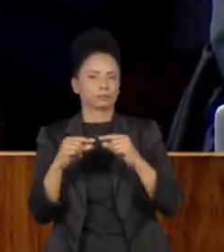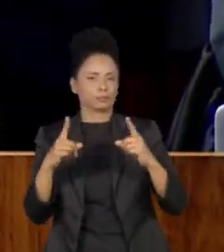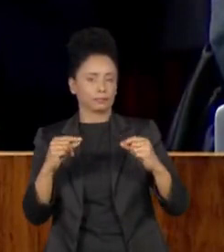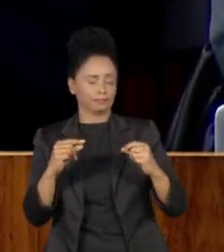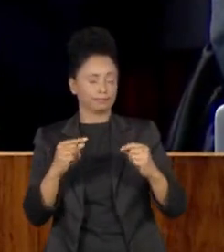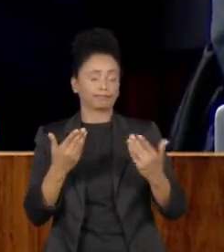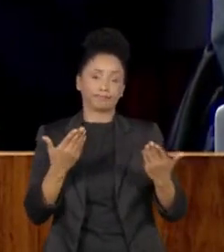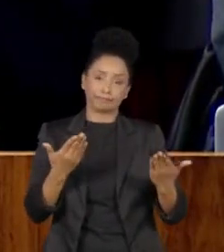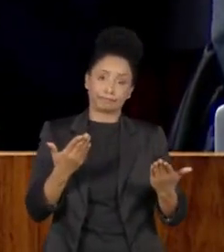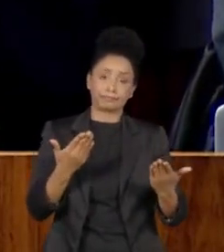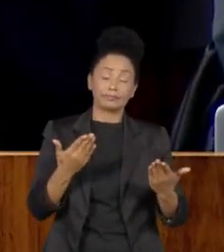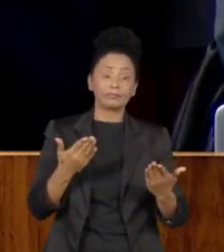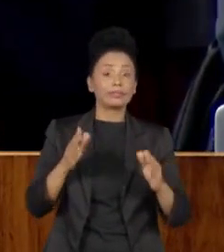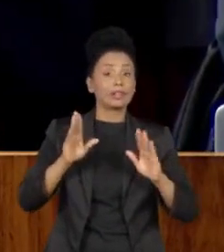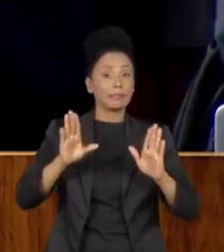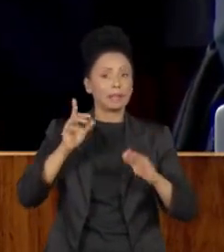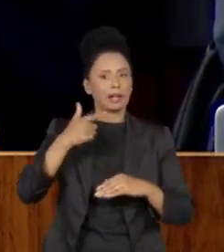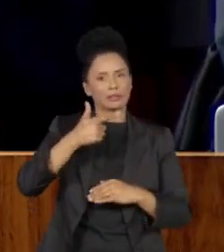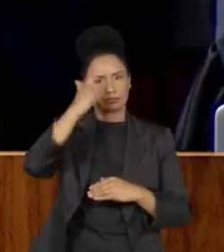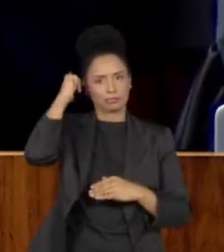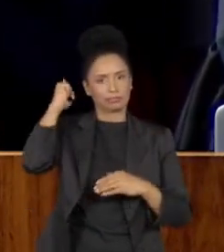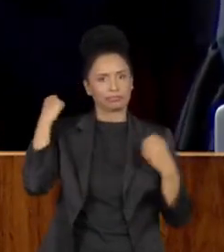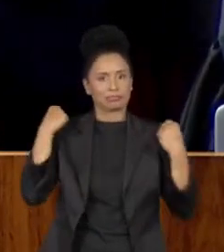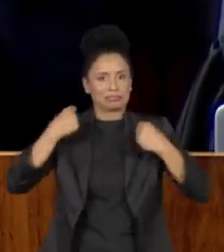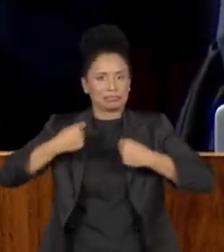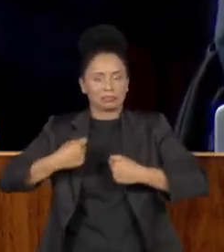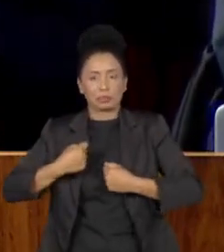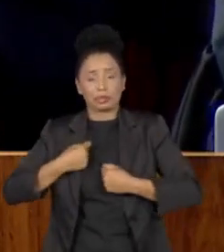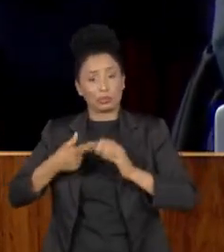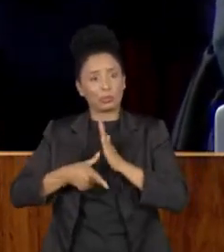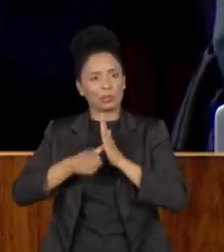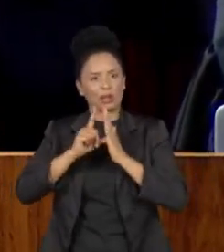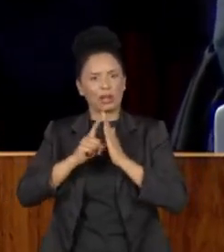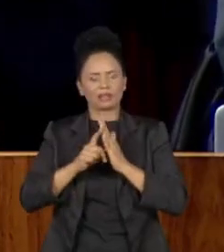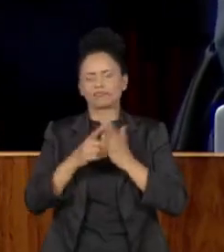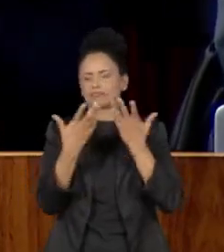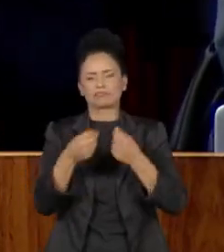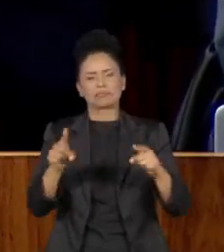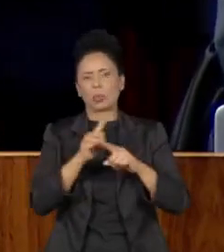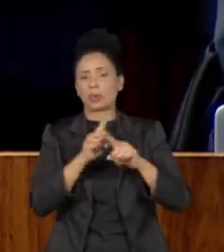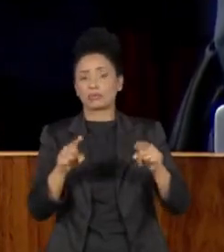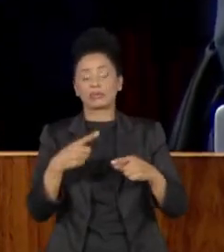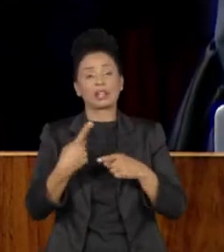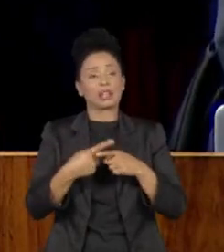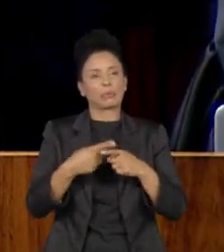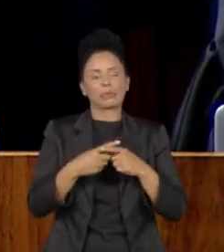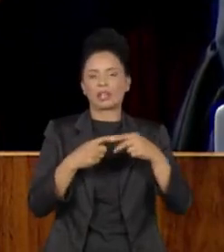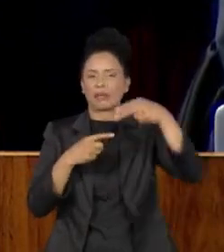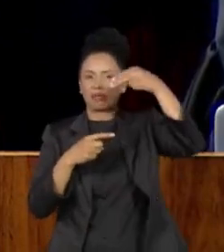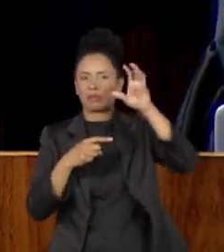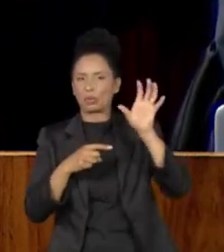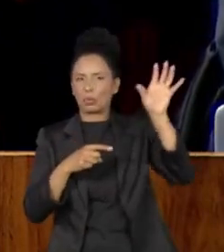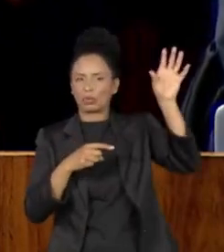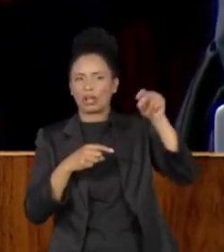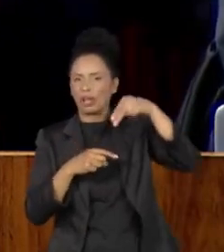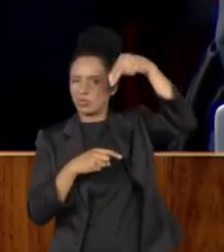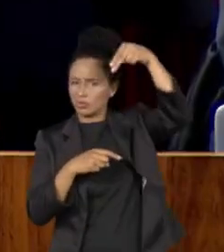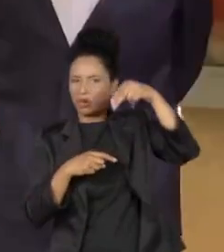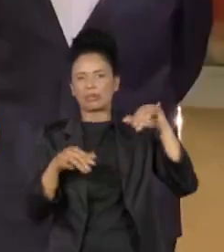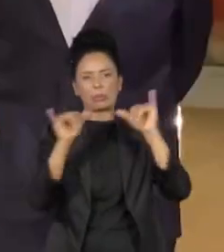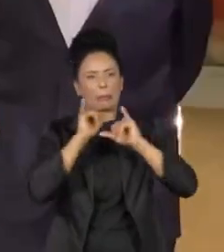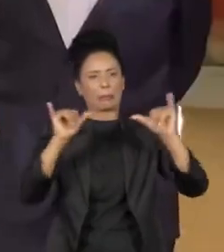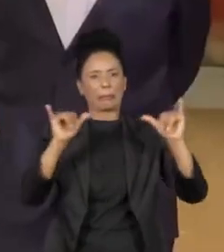Moraes, rejeitar a ação apresentada pela campanha do presidente sobre o suposto boicote de rádios na veiculação da propaganda